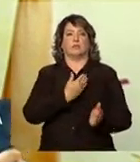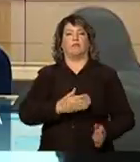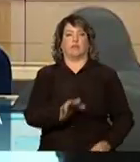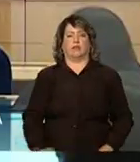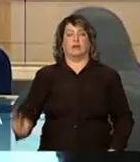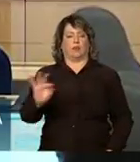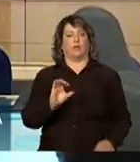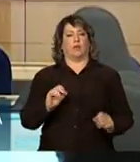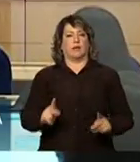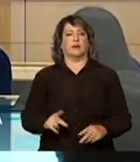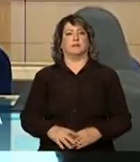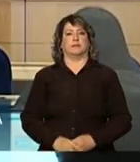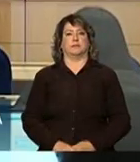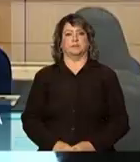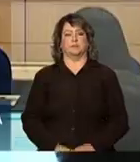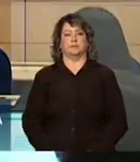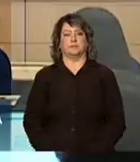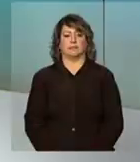Tá?